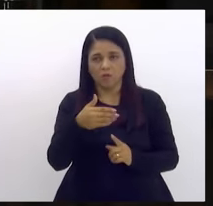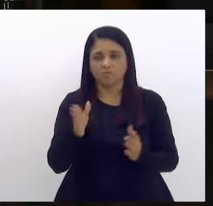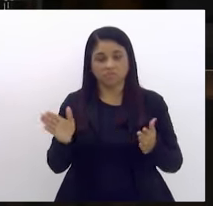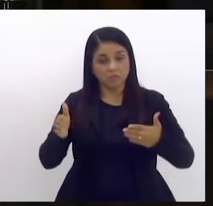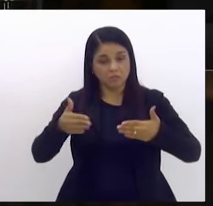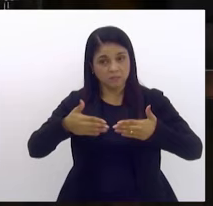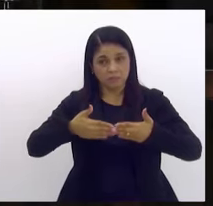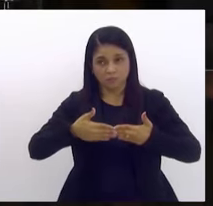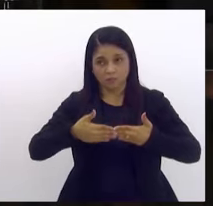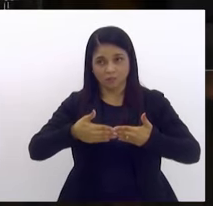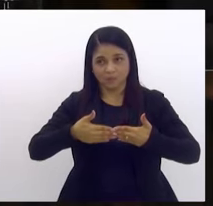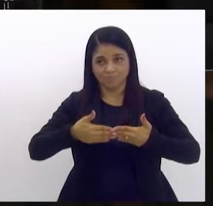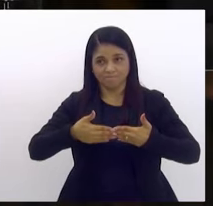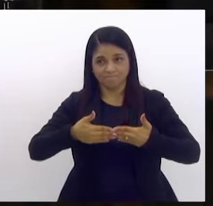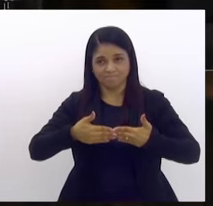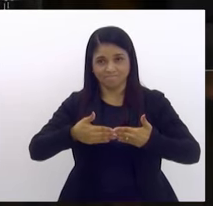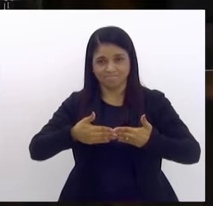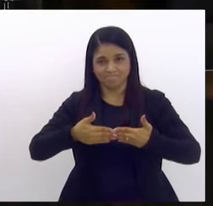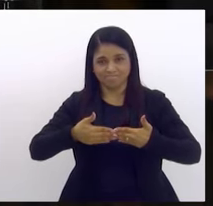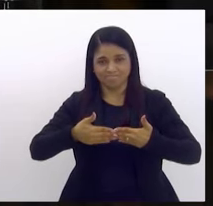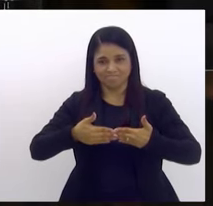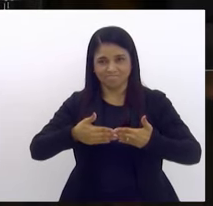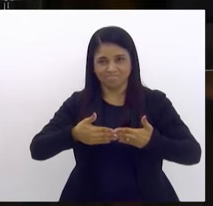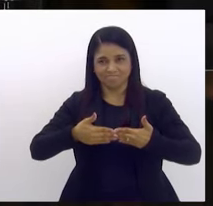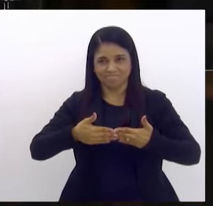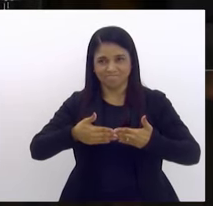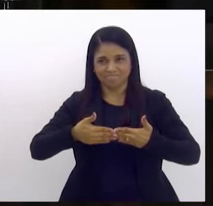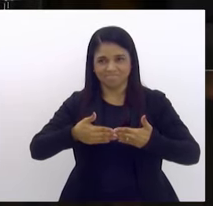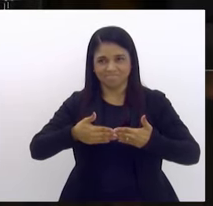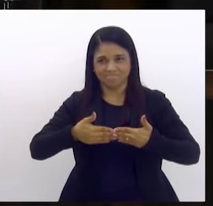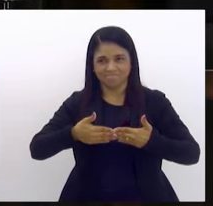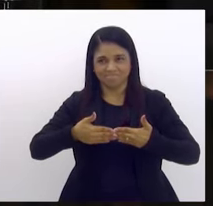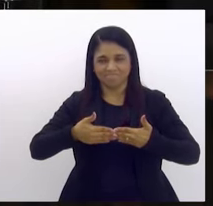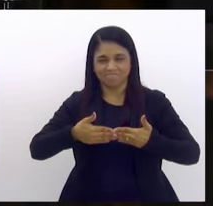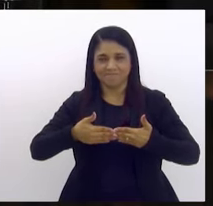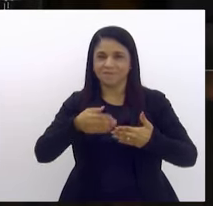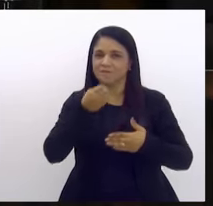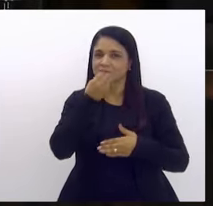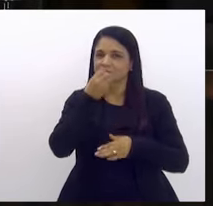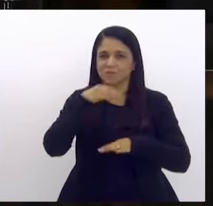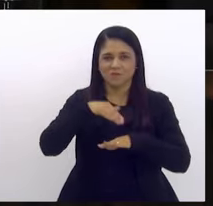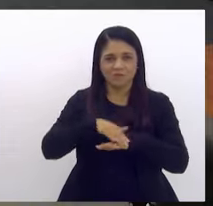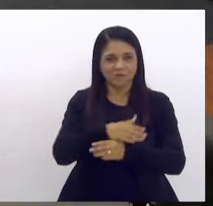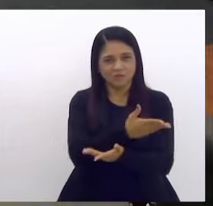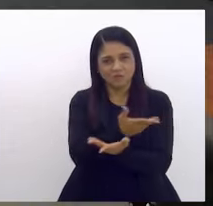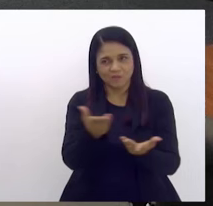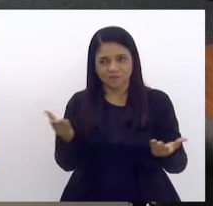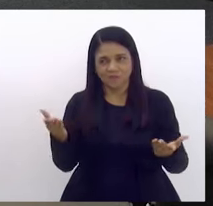sessão. Encerrei. Tenham todos uma boa noite.